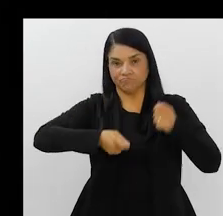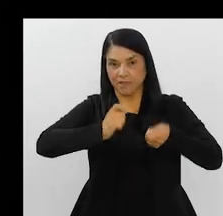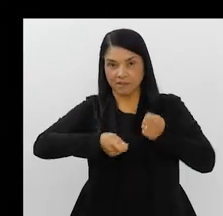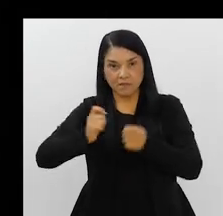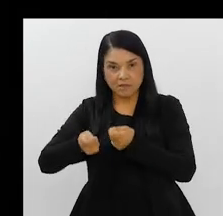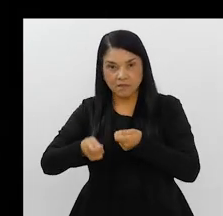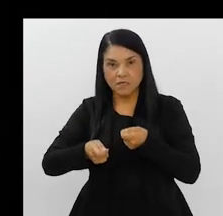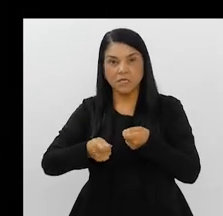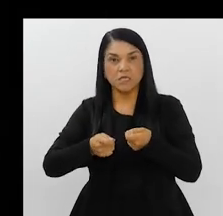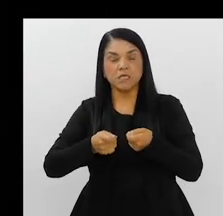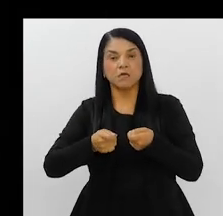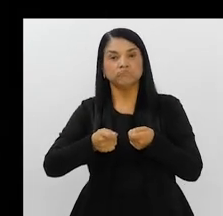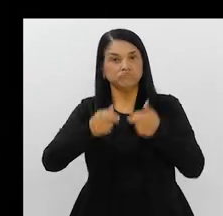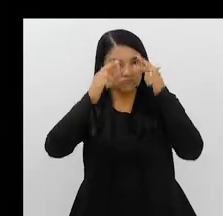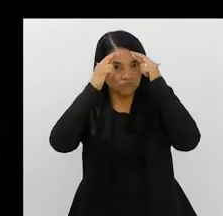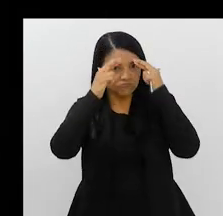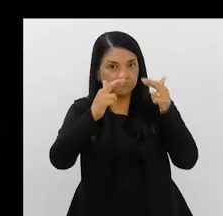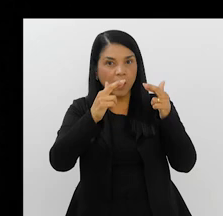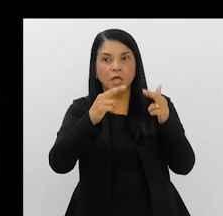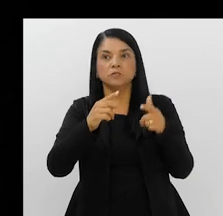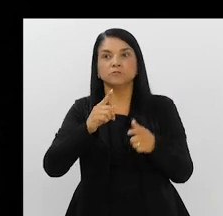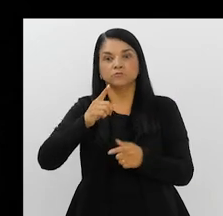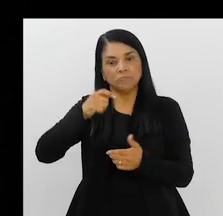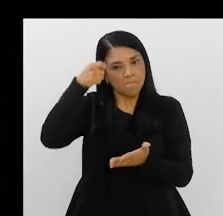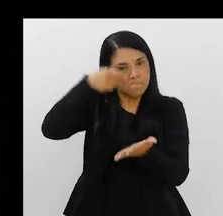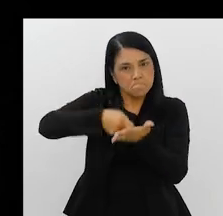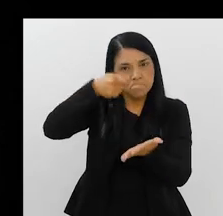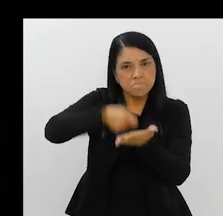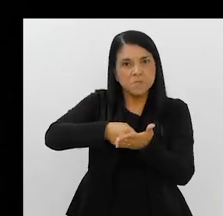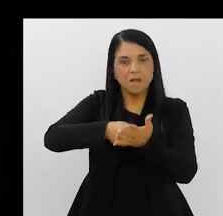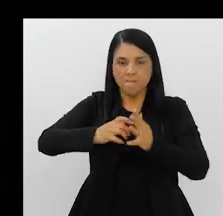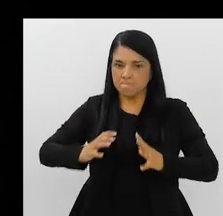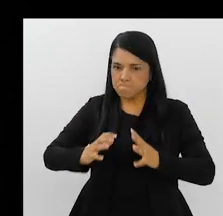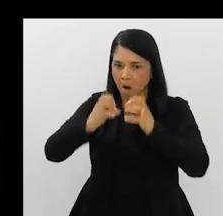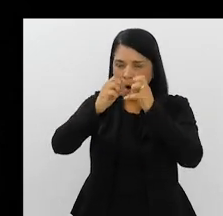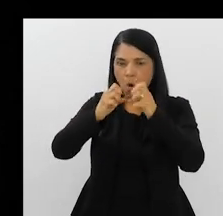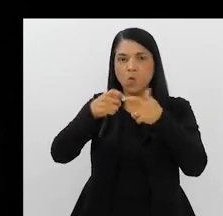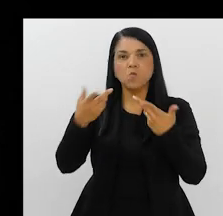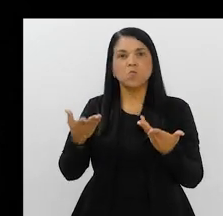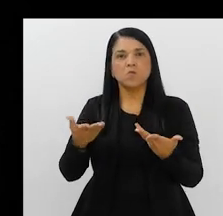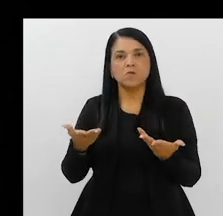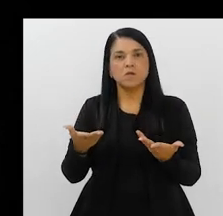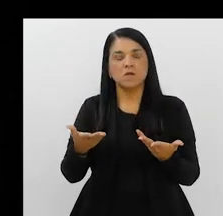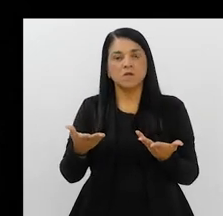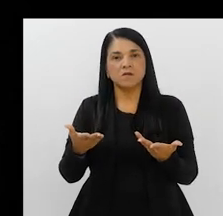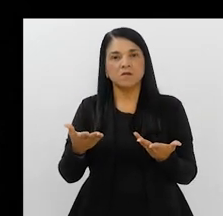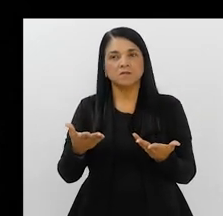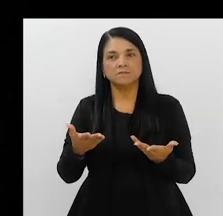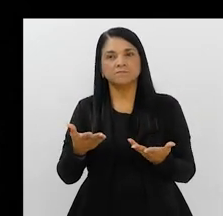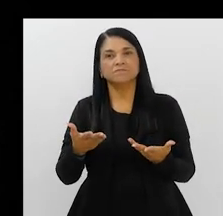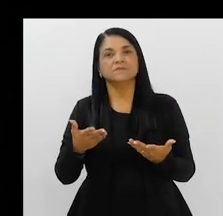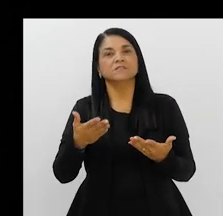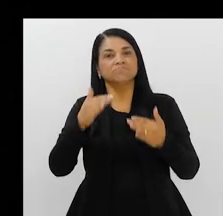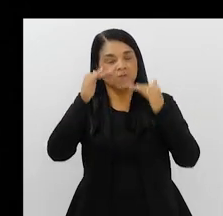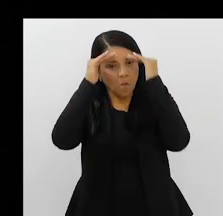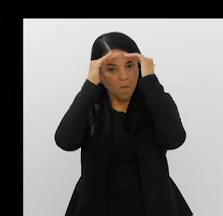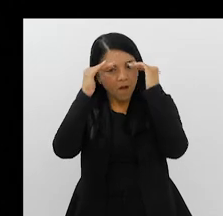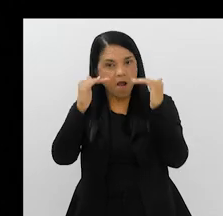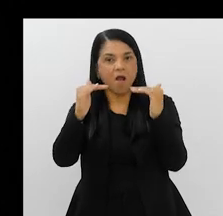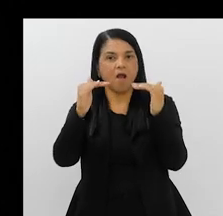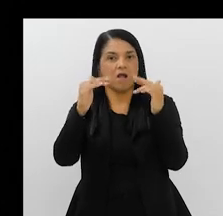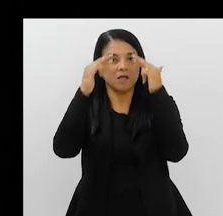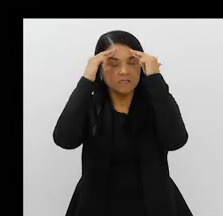onde, é o mestre de bateria. Mestre de bateria. Pá, daí, briga e né, pega a batuta ali. Então,